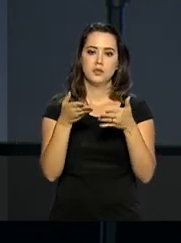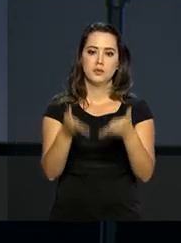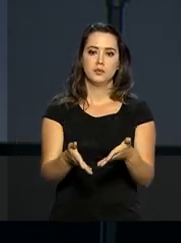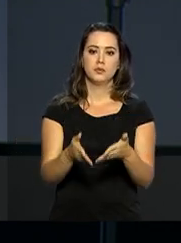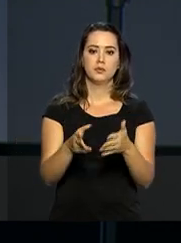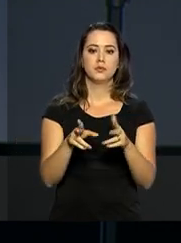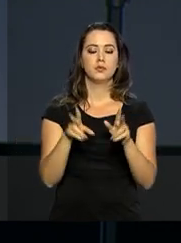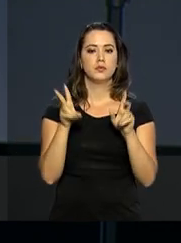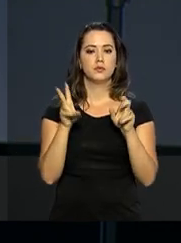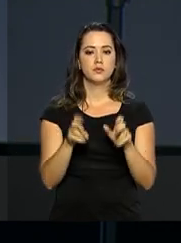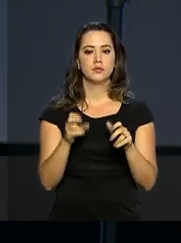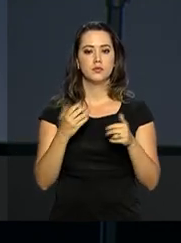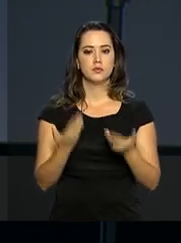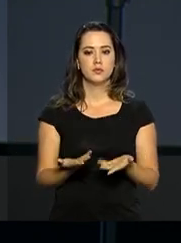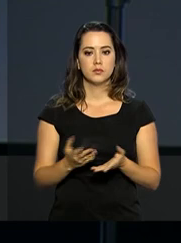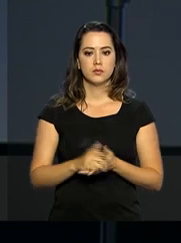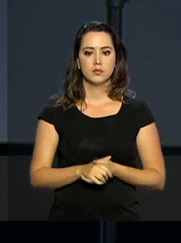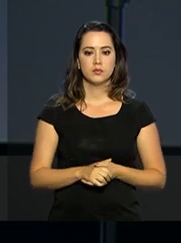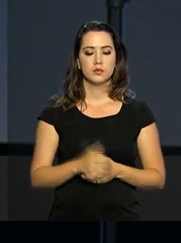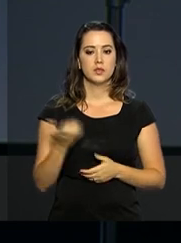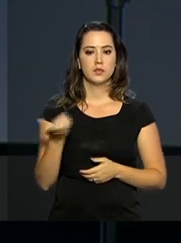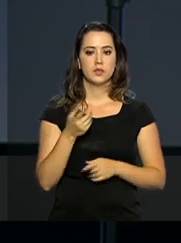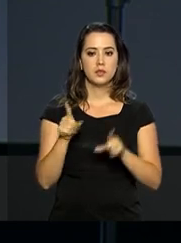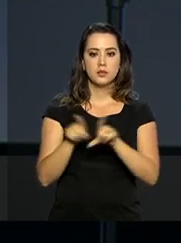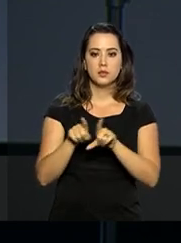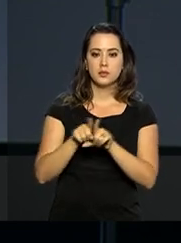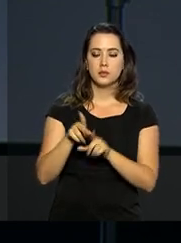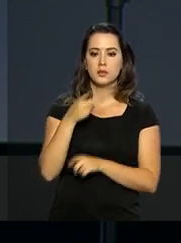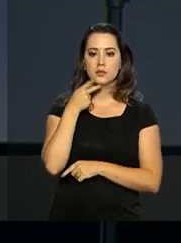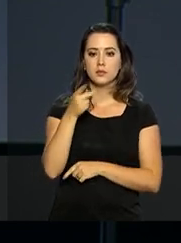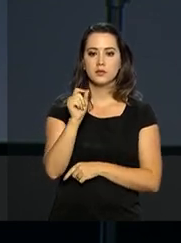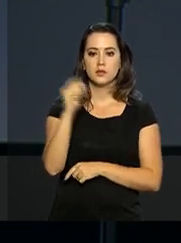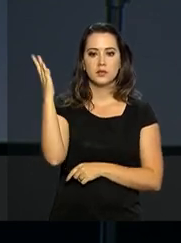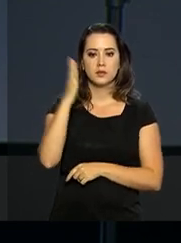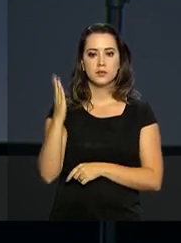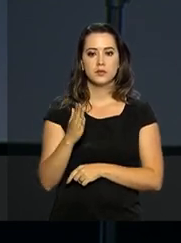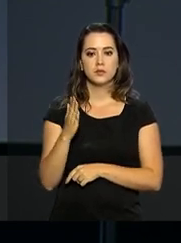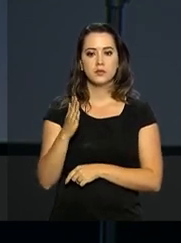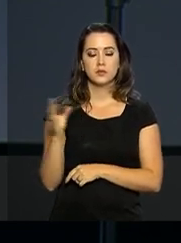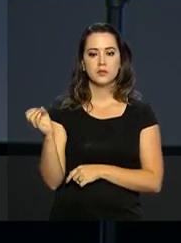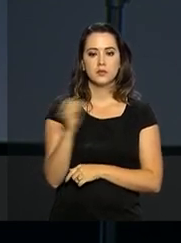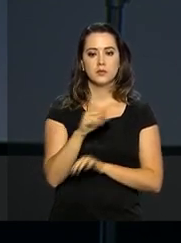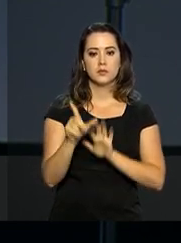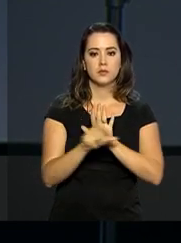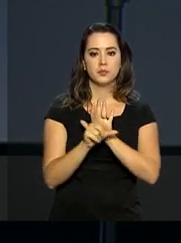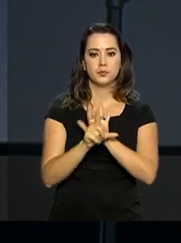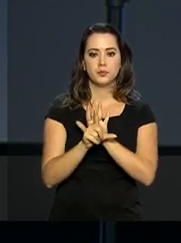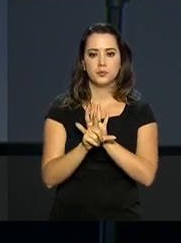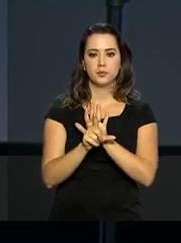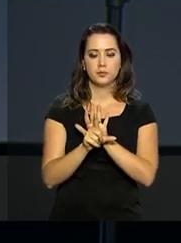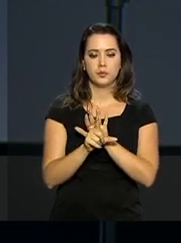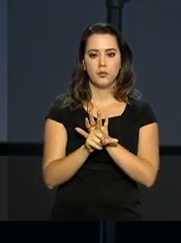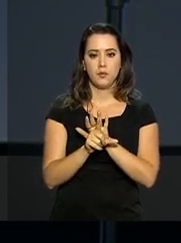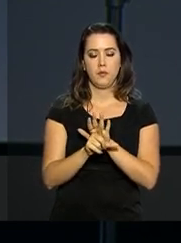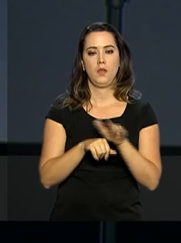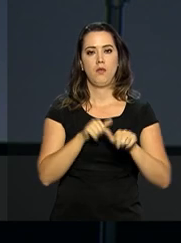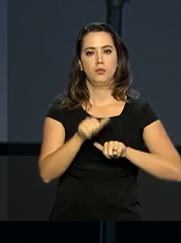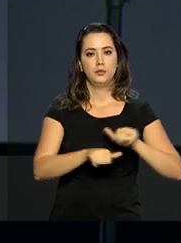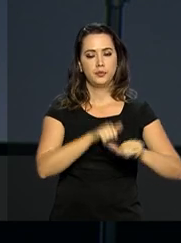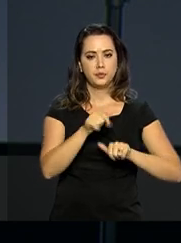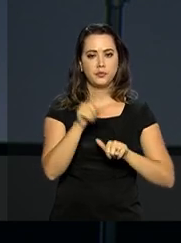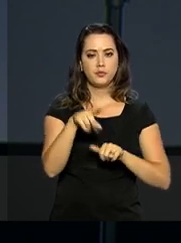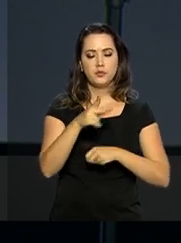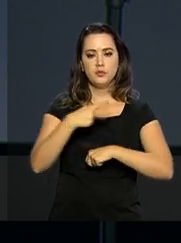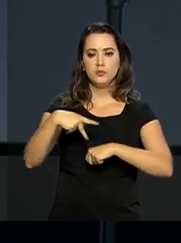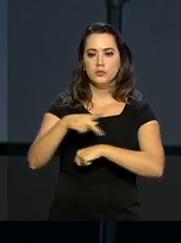nessa matéria. E eu quero também dizer que o Brasil das reformas é um